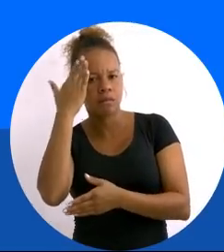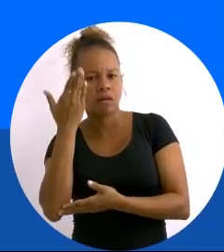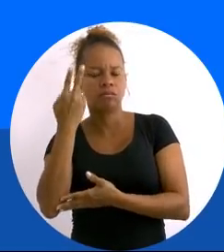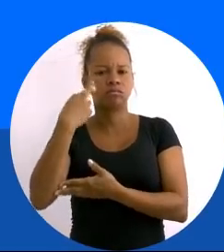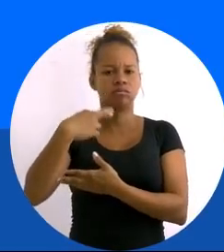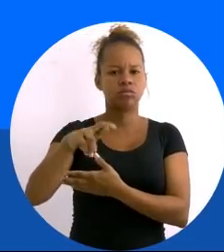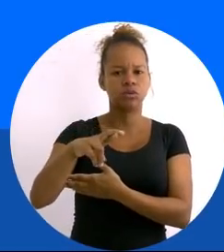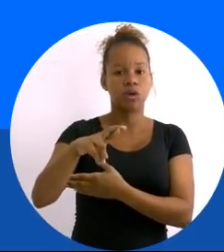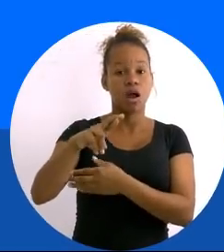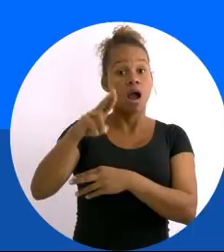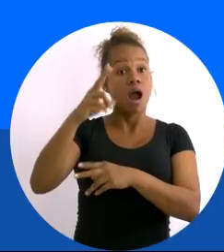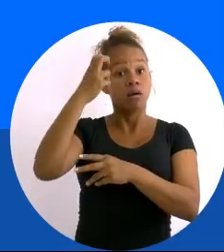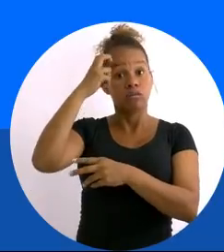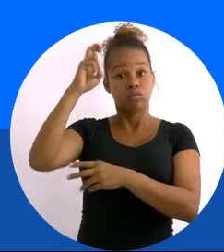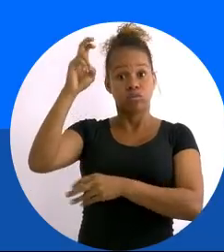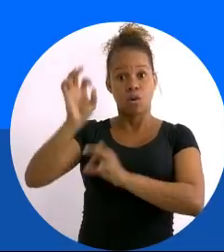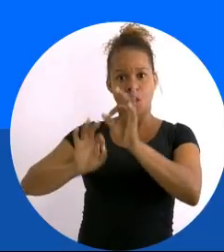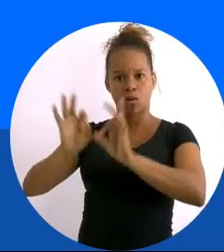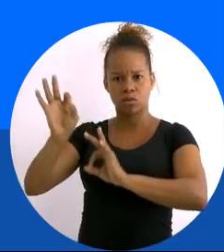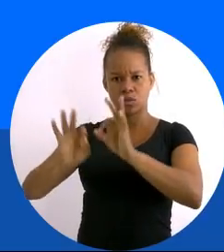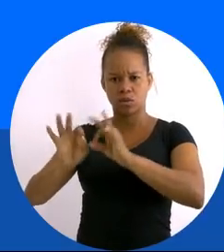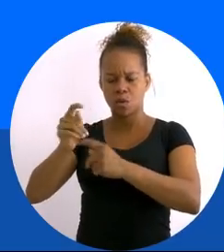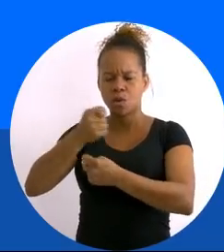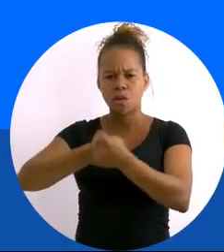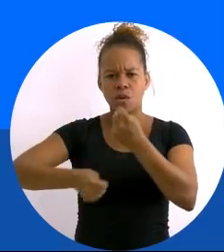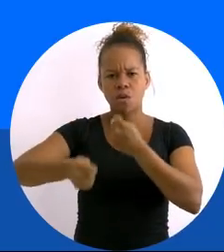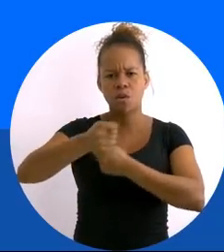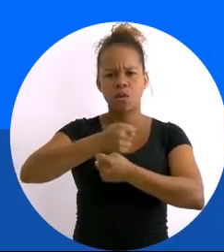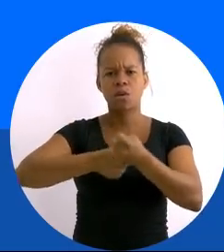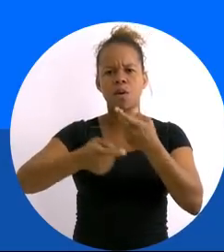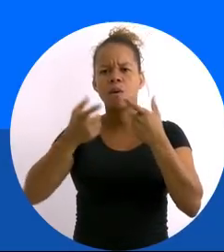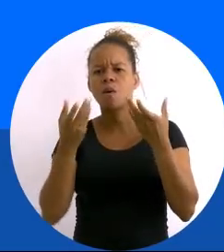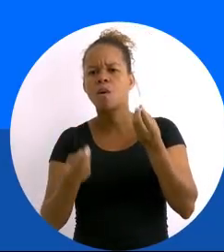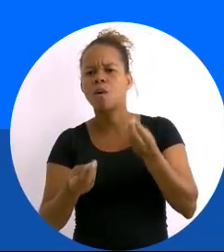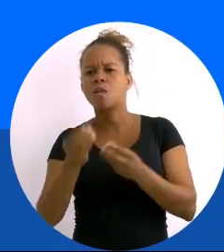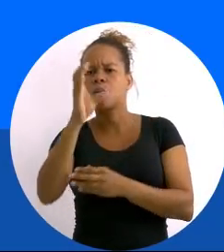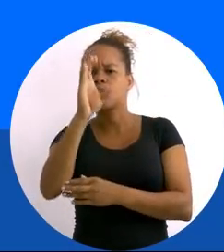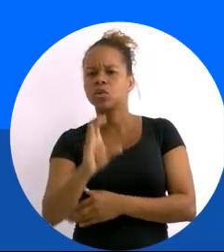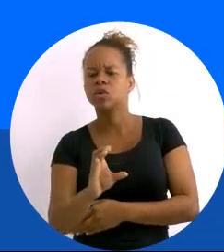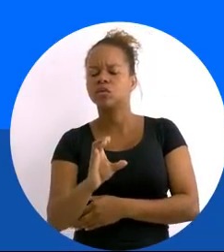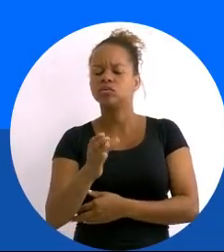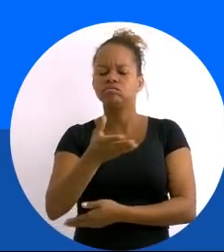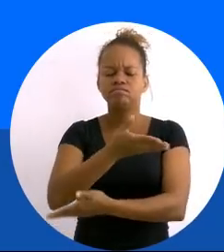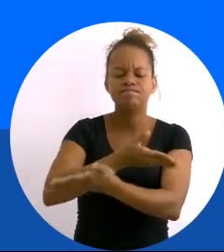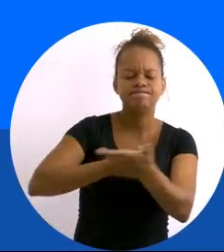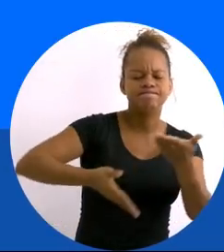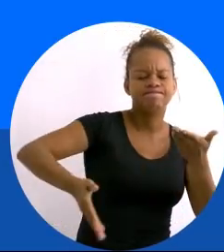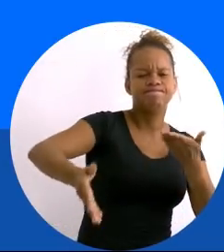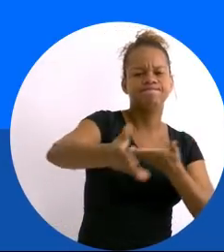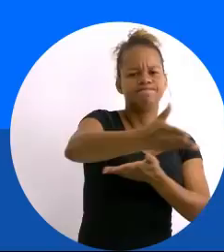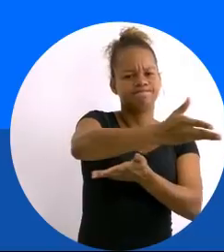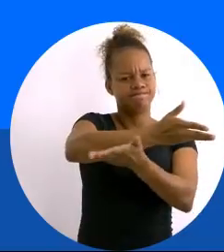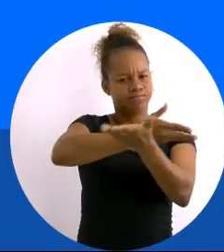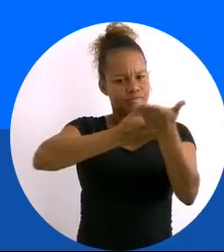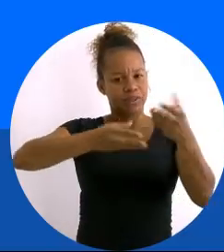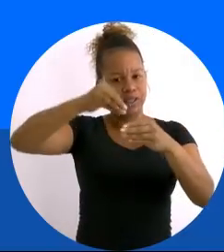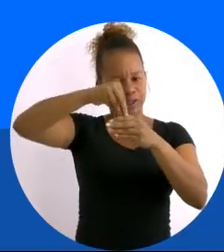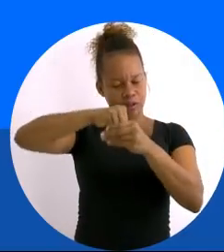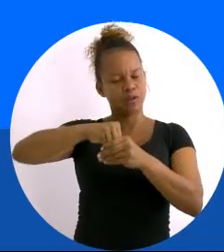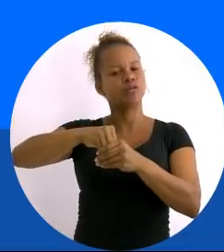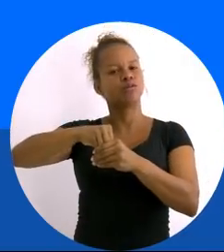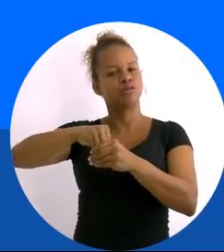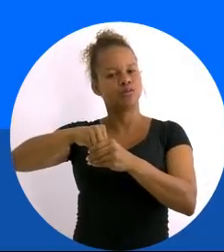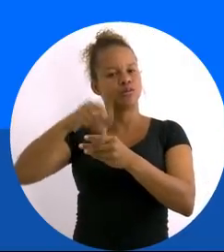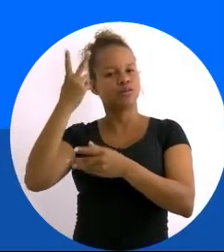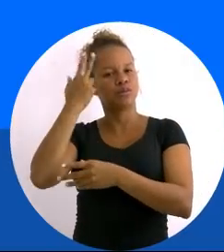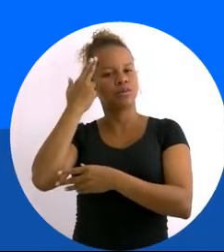a cultura organizacional controla a maneira como os indivíduos interagem uns com os outros dentro do